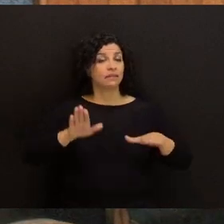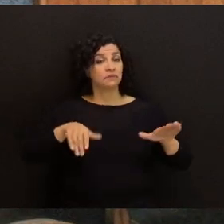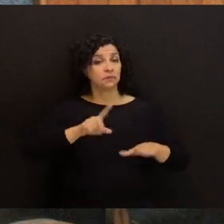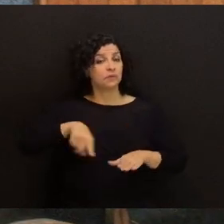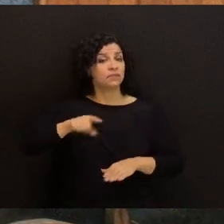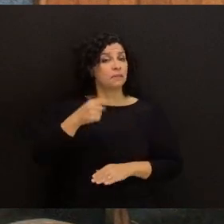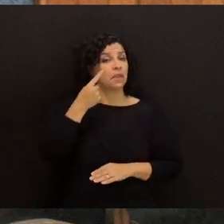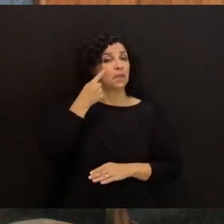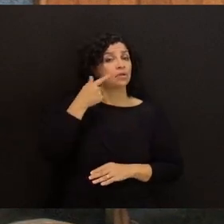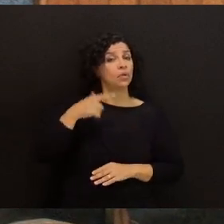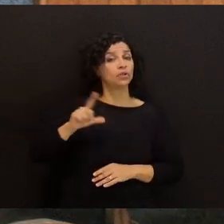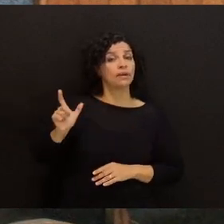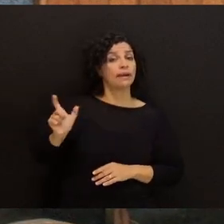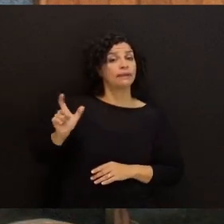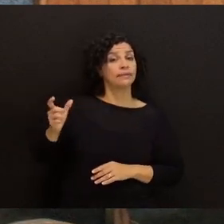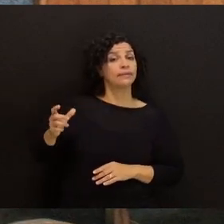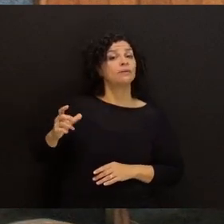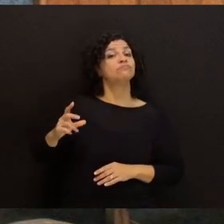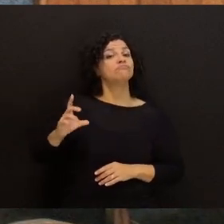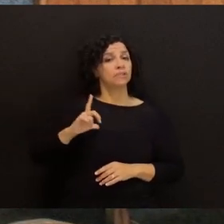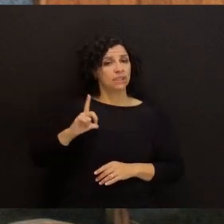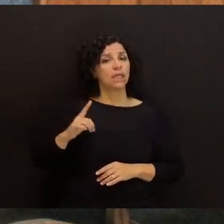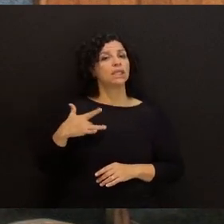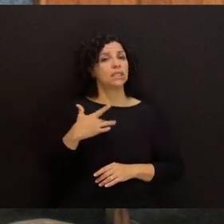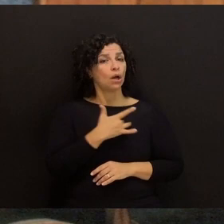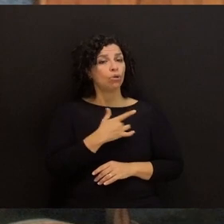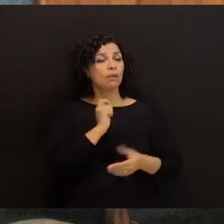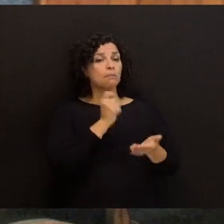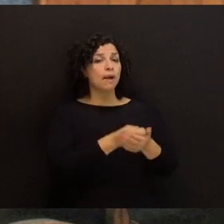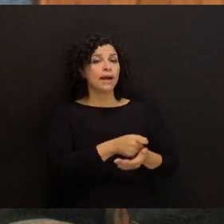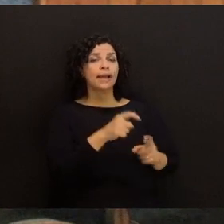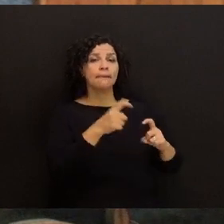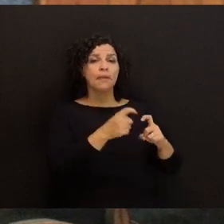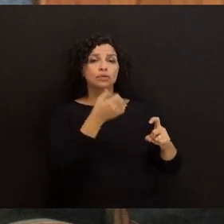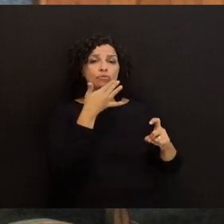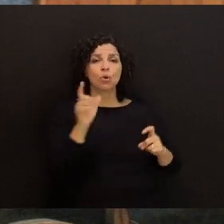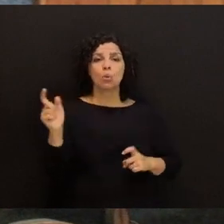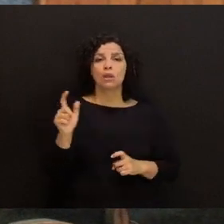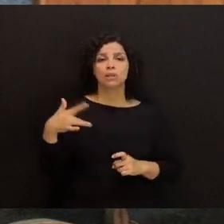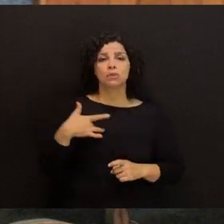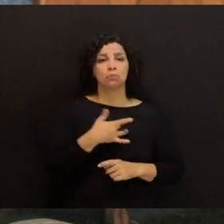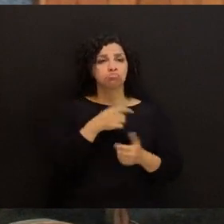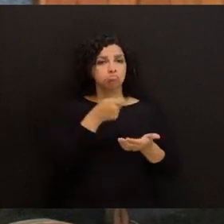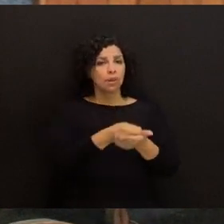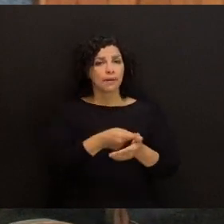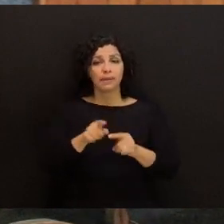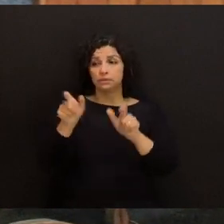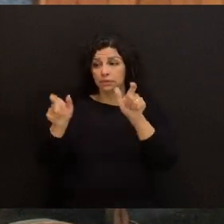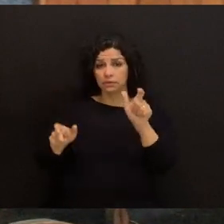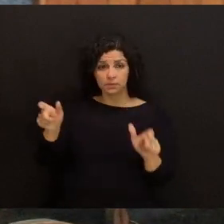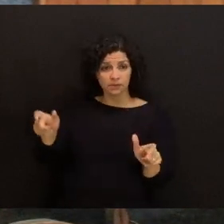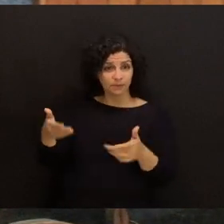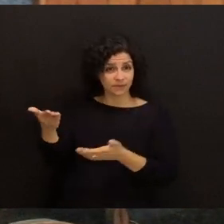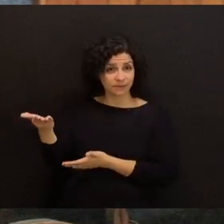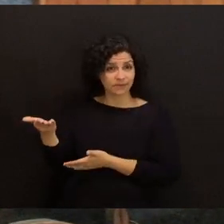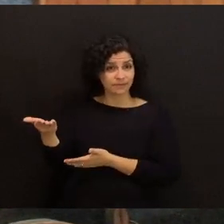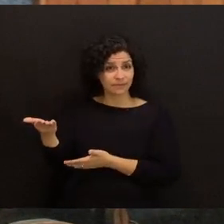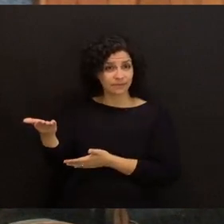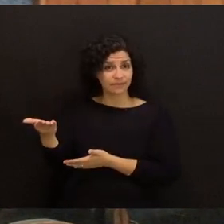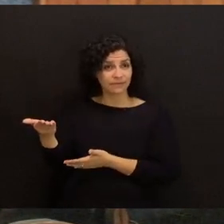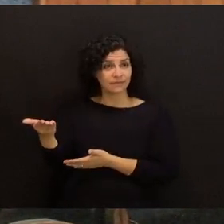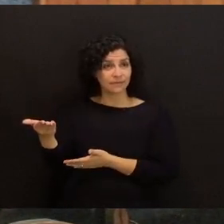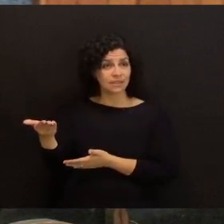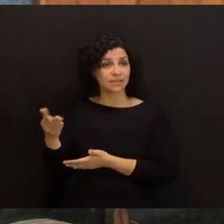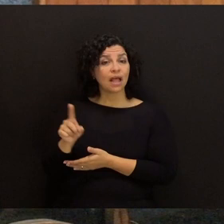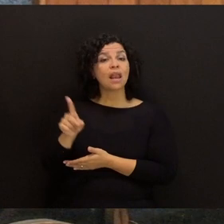que estão aqui hoje tem plano de saúde tem condição de pagar um bom médico um bom plano de saúde mas agora as pessoas que estão lá